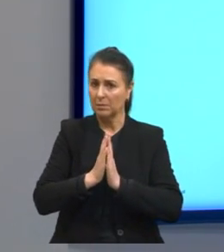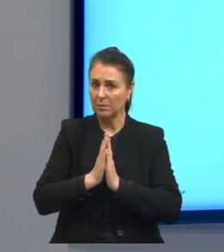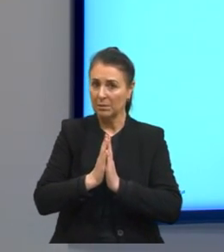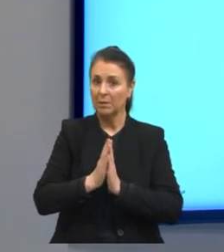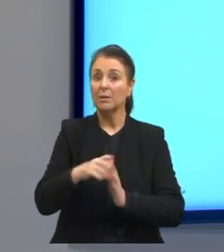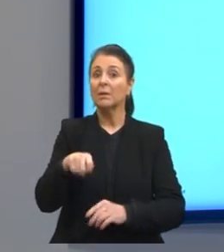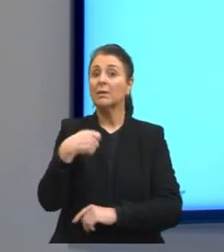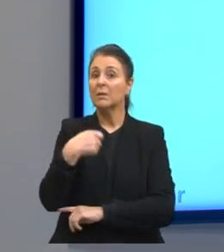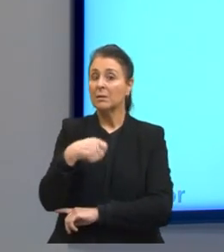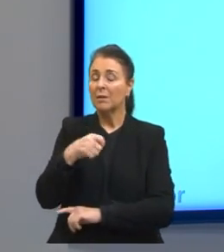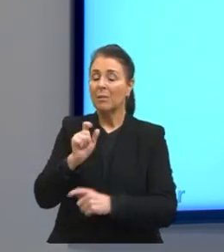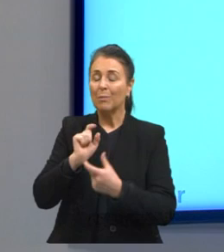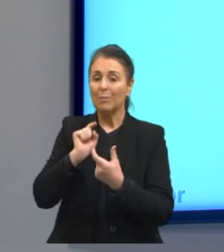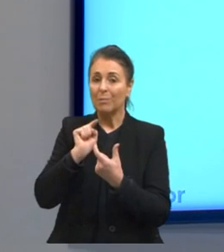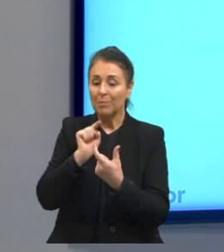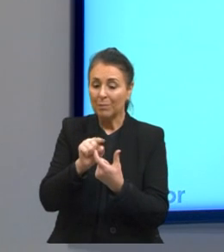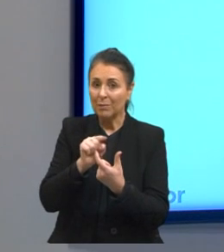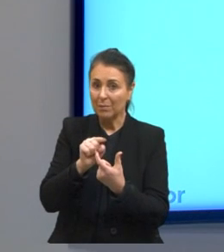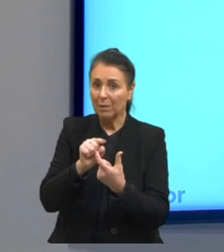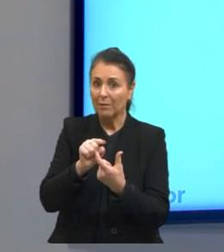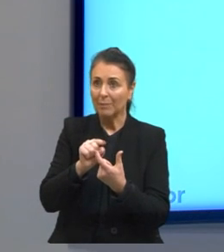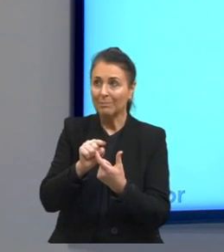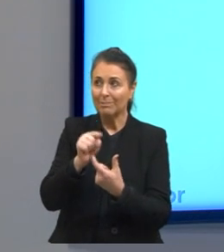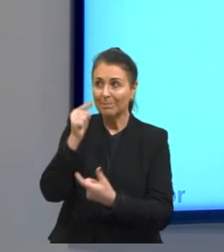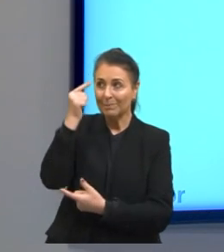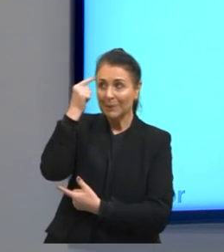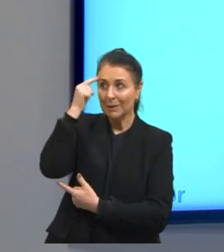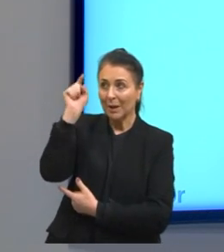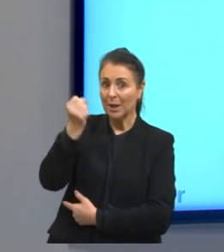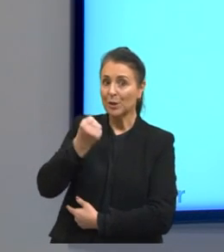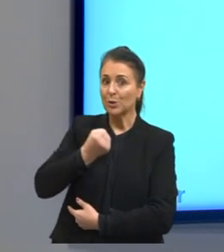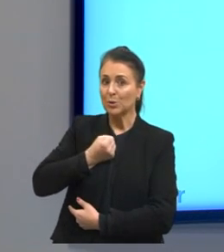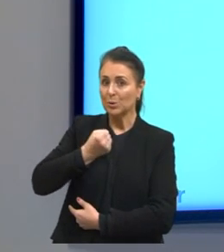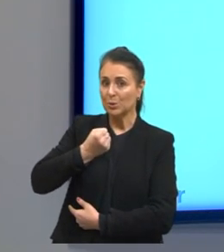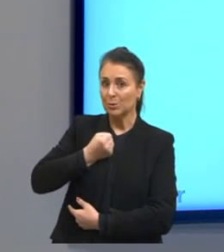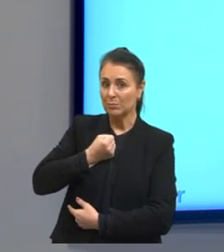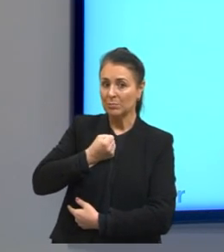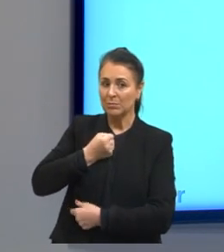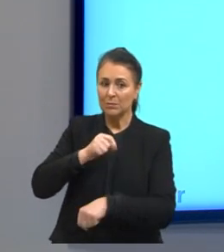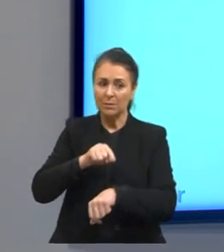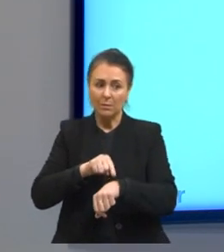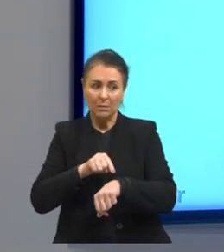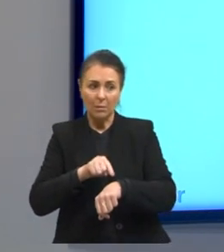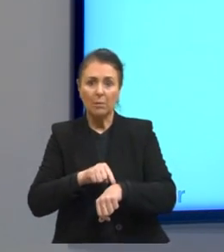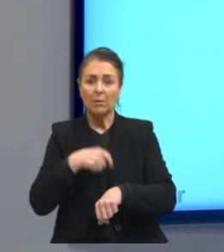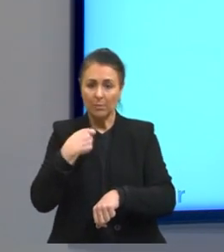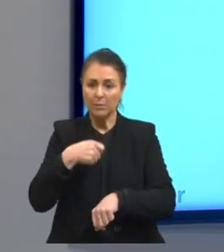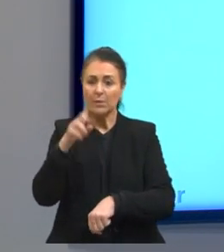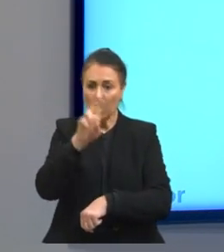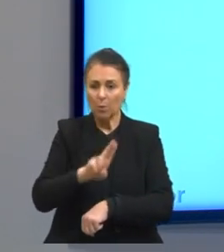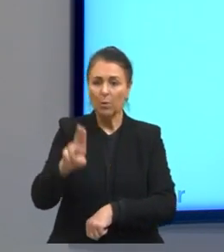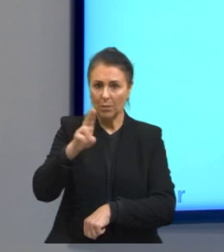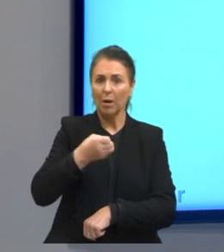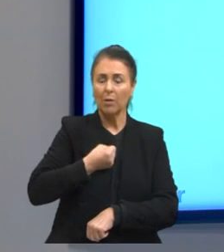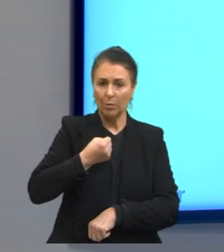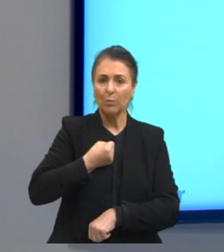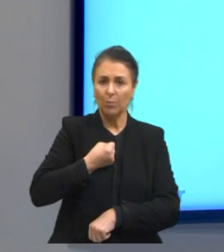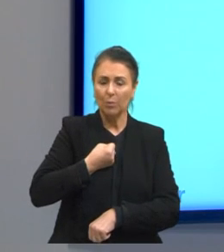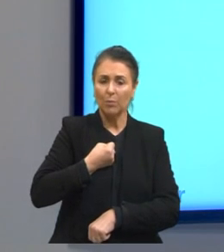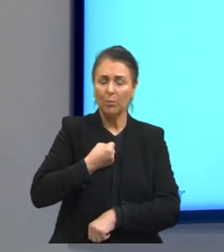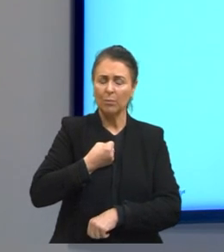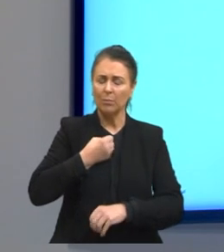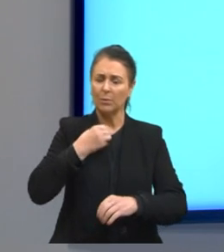gente precisa de palavras que deem ideia de números no momento que a gente precisa de números para a nossa